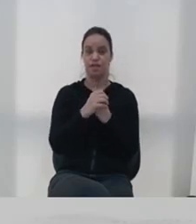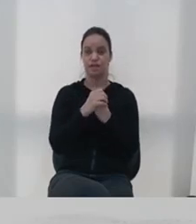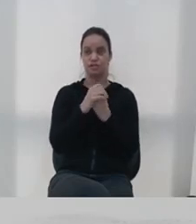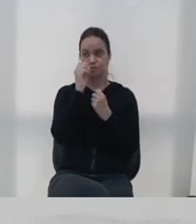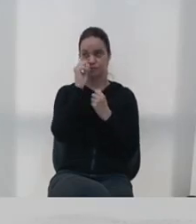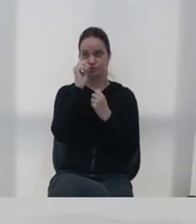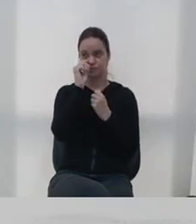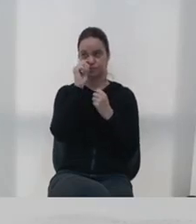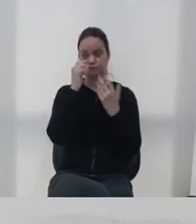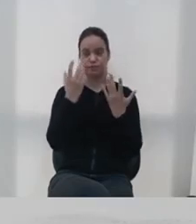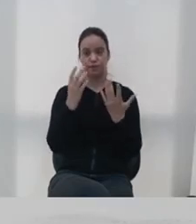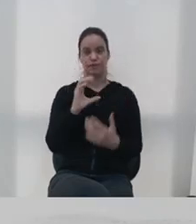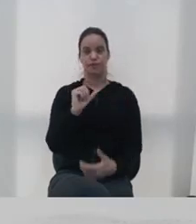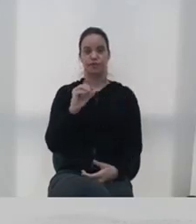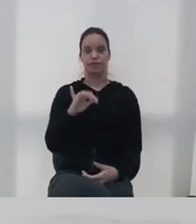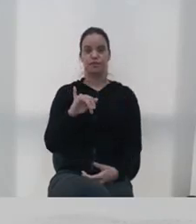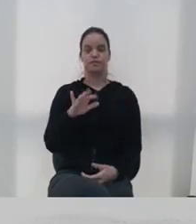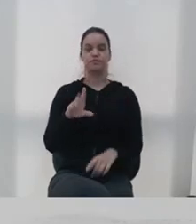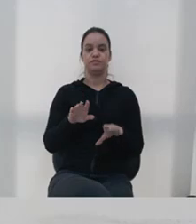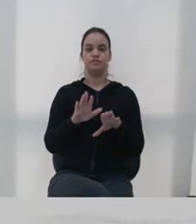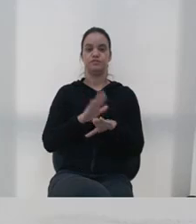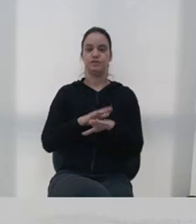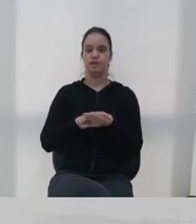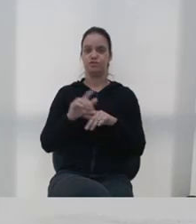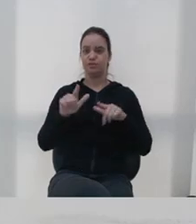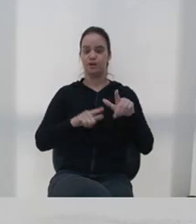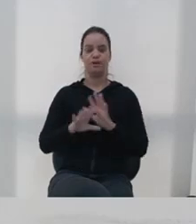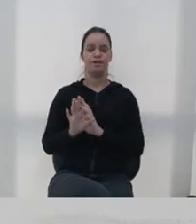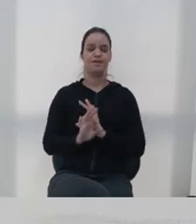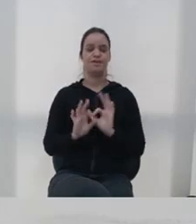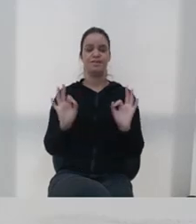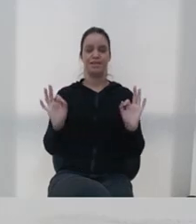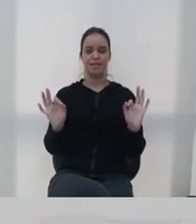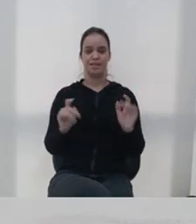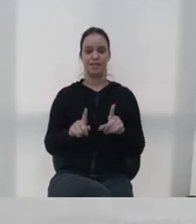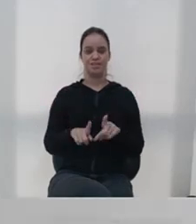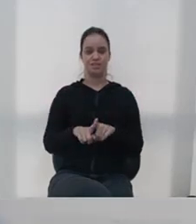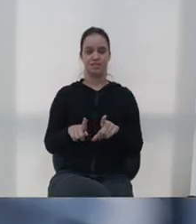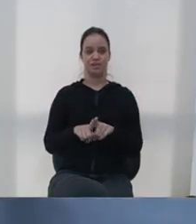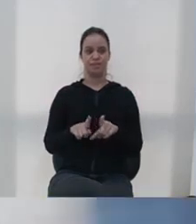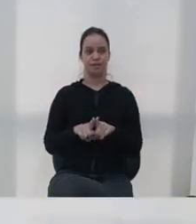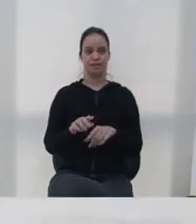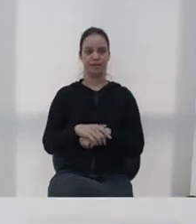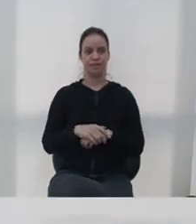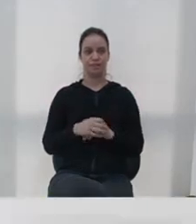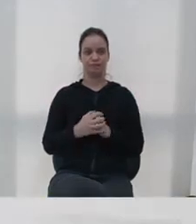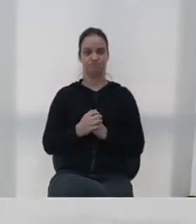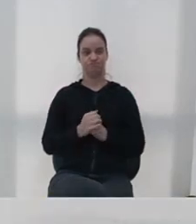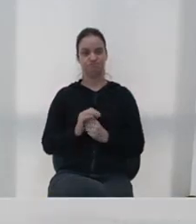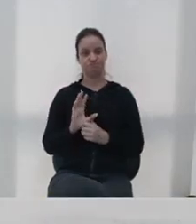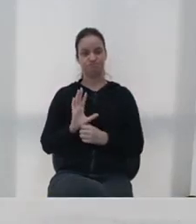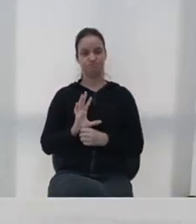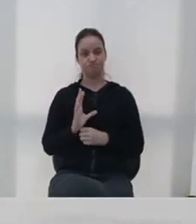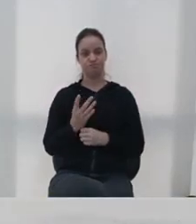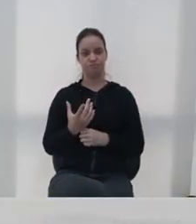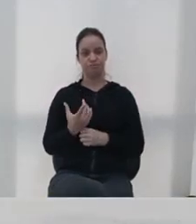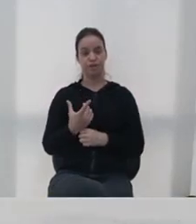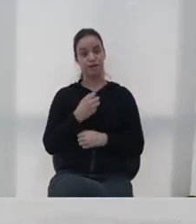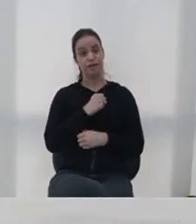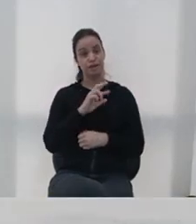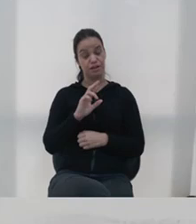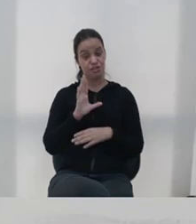Nesse sentido, o CAD faz um trabalho excepcional de recepção, até fez, por diversas vezes, recepção ao